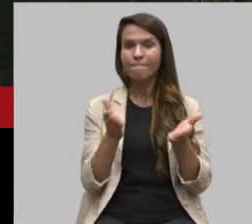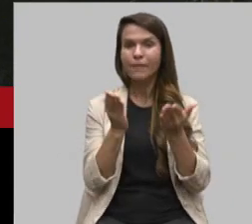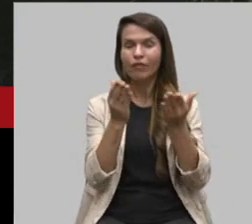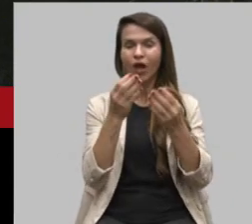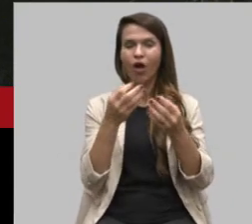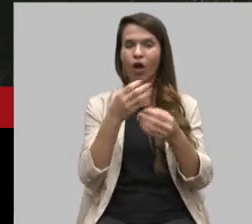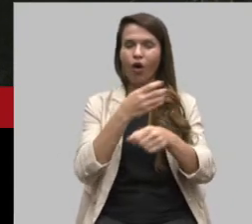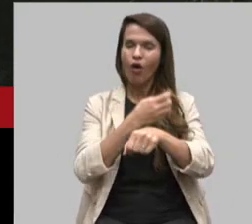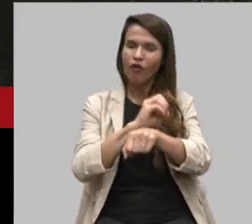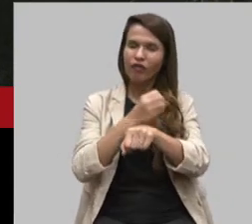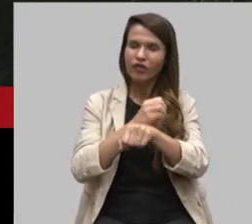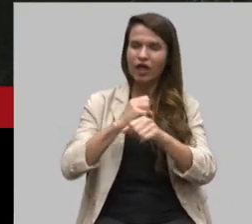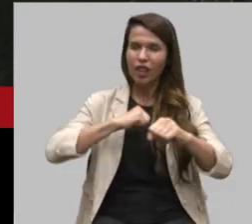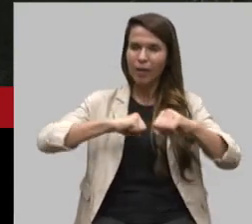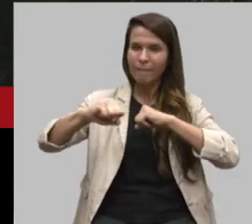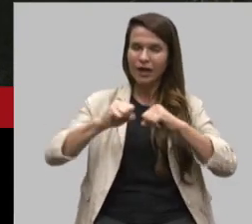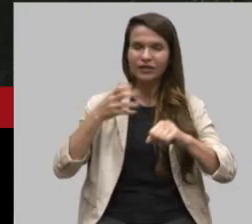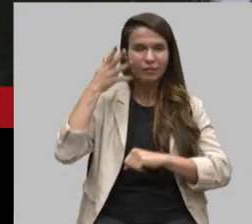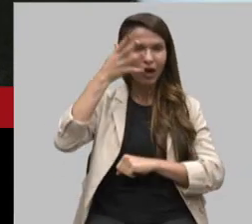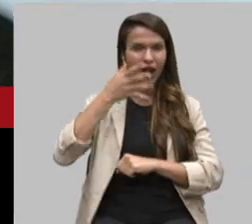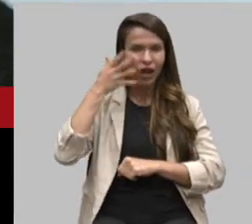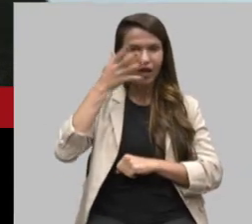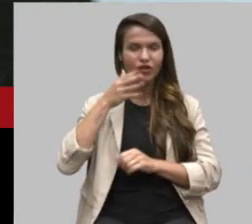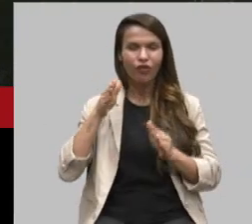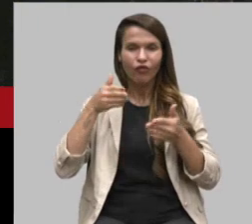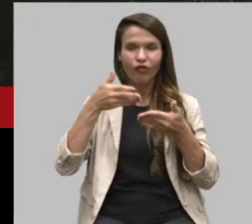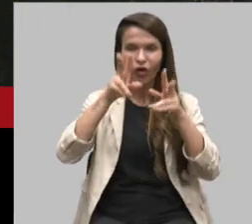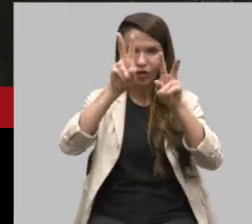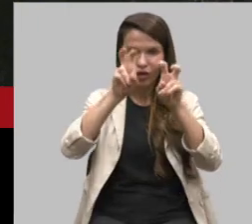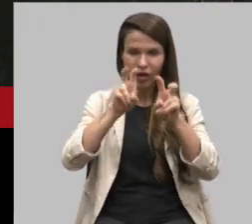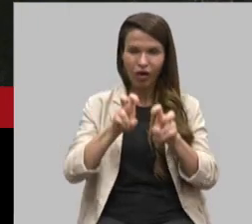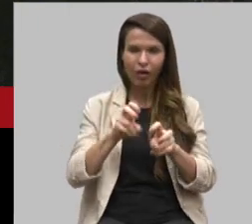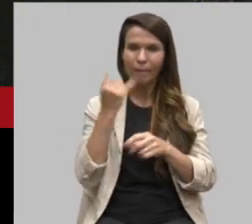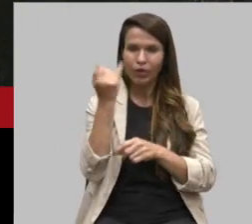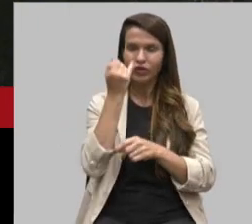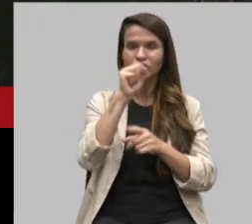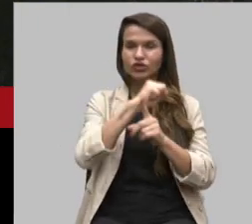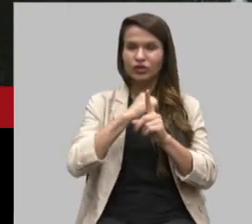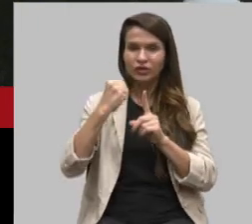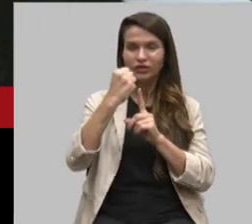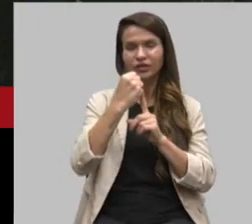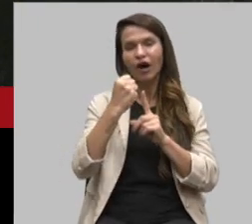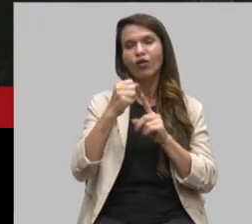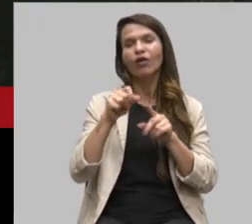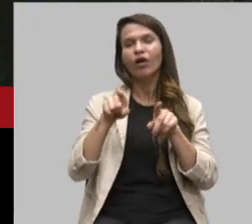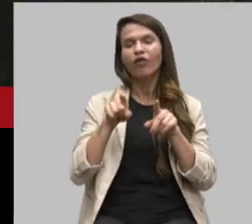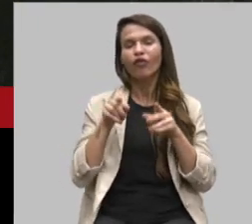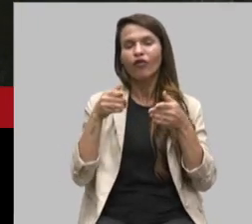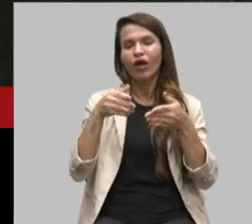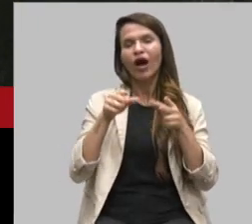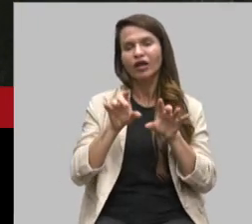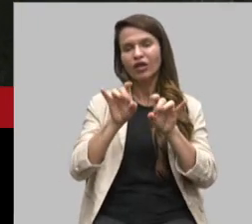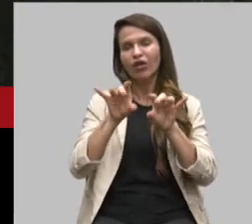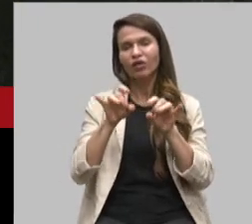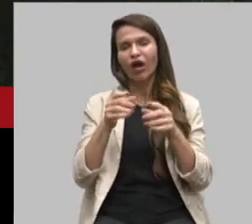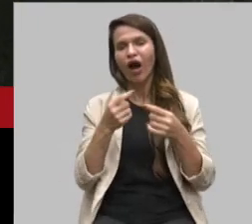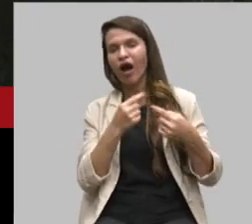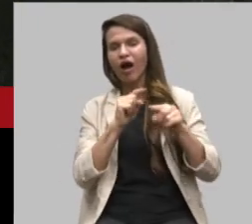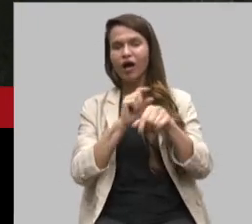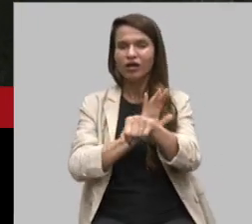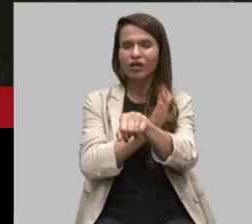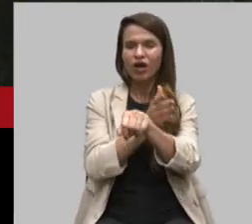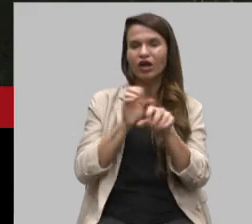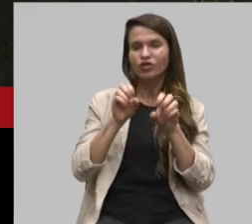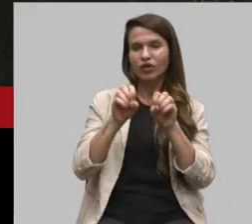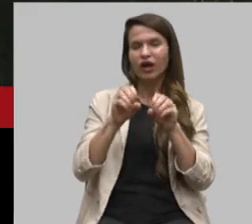debates e palestras que abordem temática de relevância social como educação antiracista educação sexual